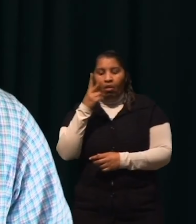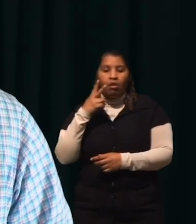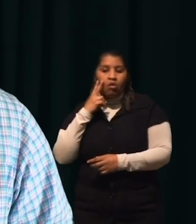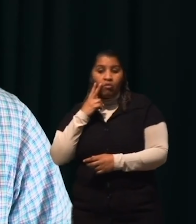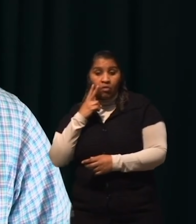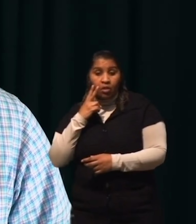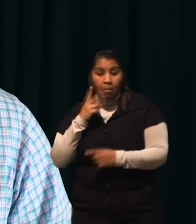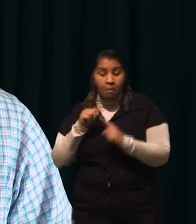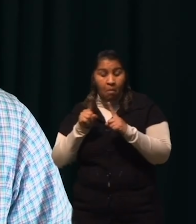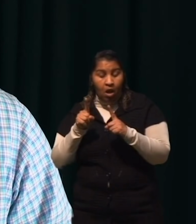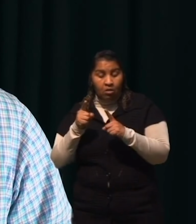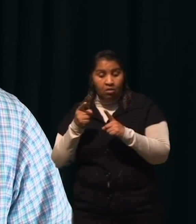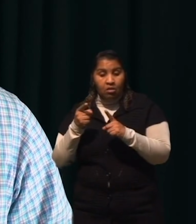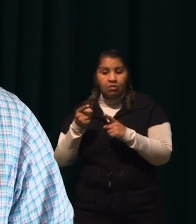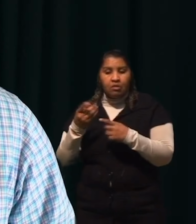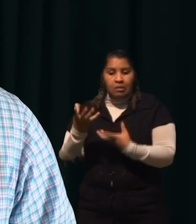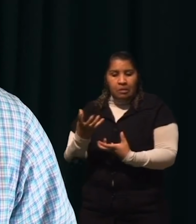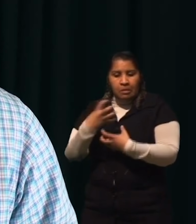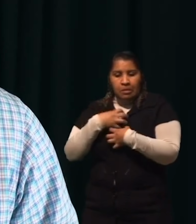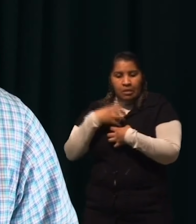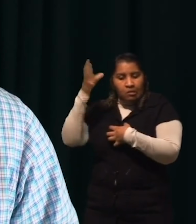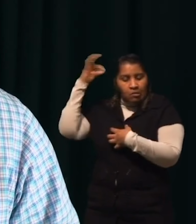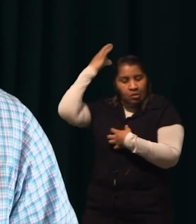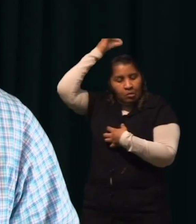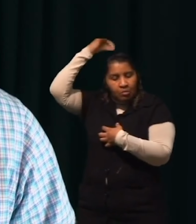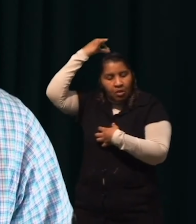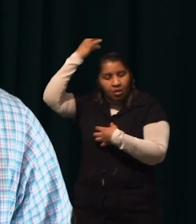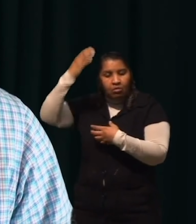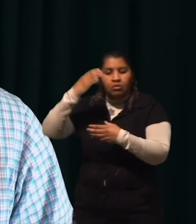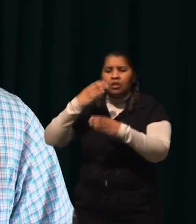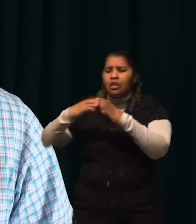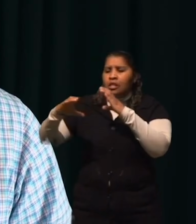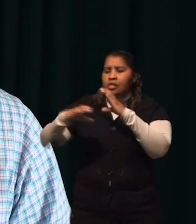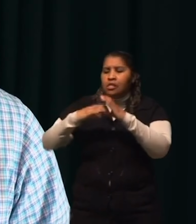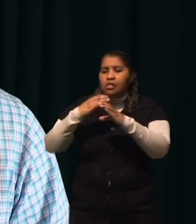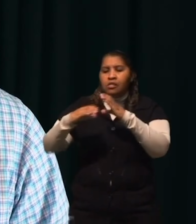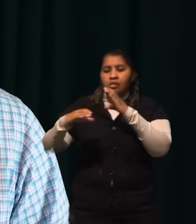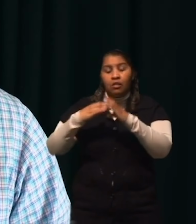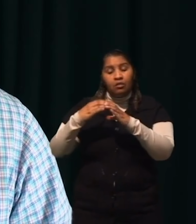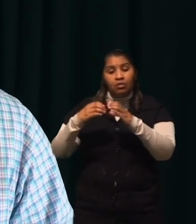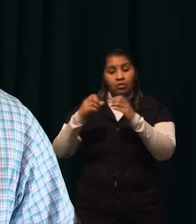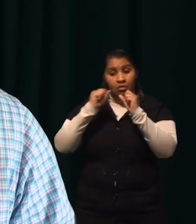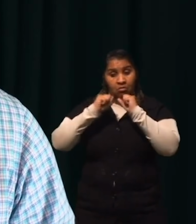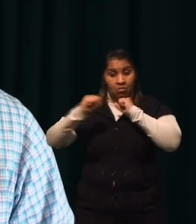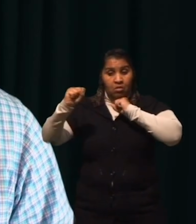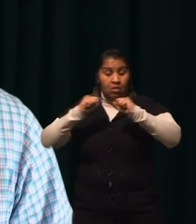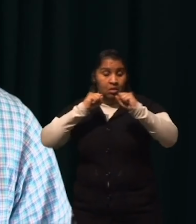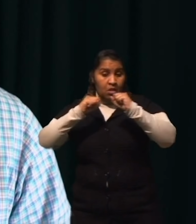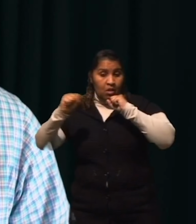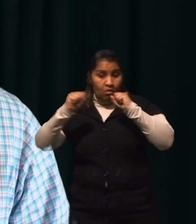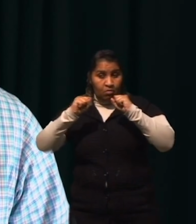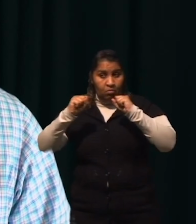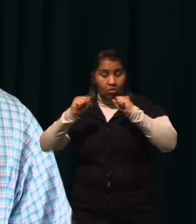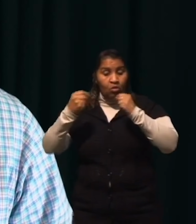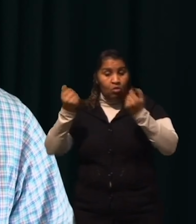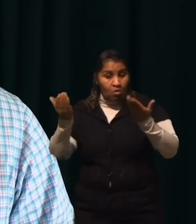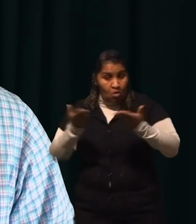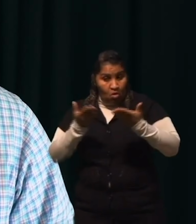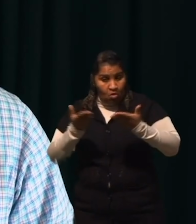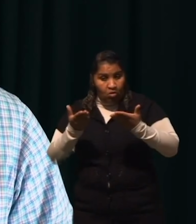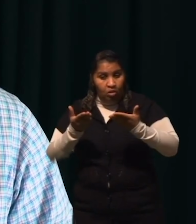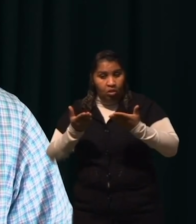mas enchei-vos do Espírito, cantando e salmodiando no Senhor, cantando hinos. Nós